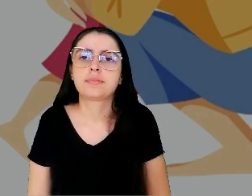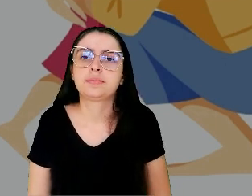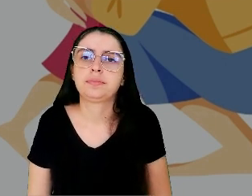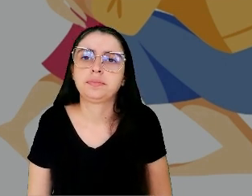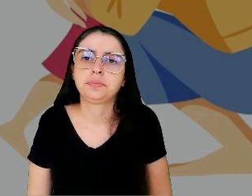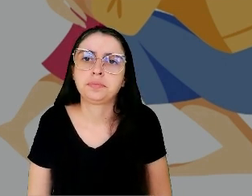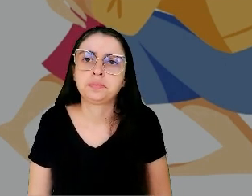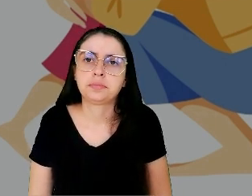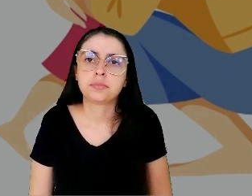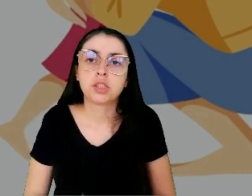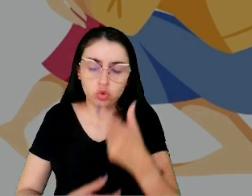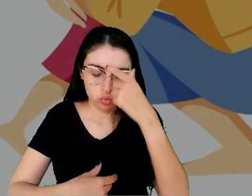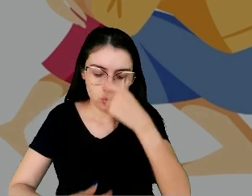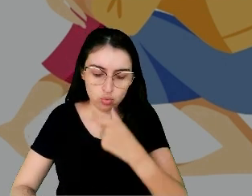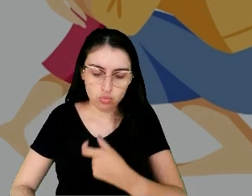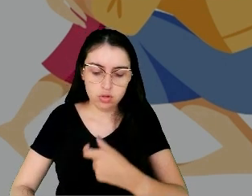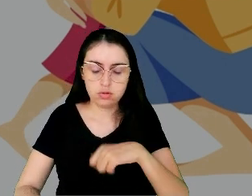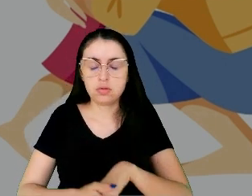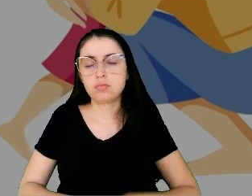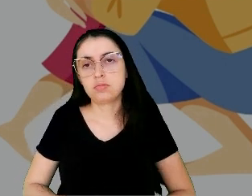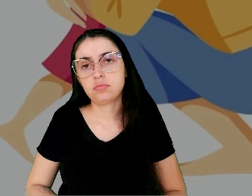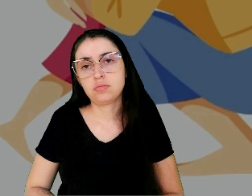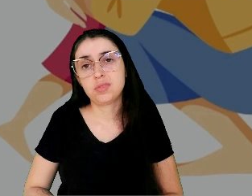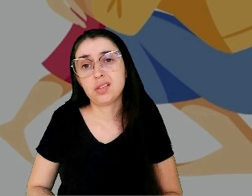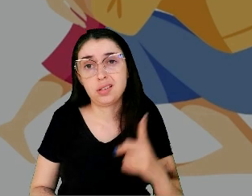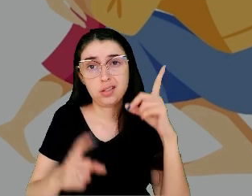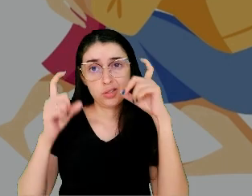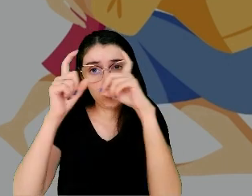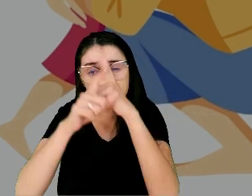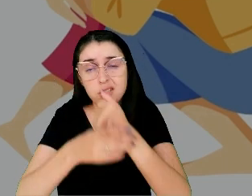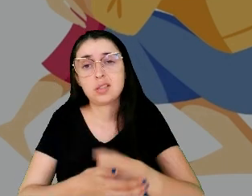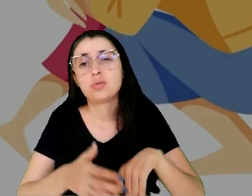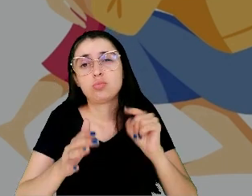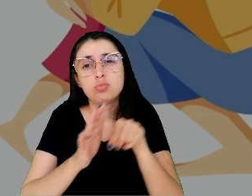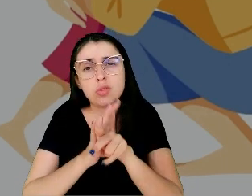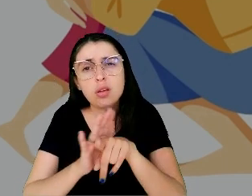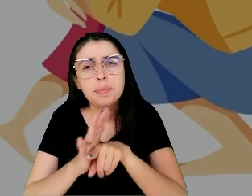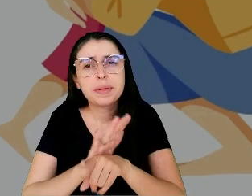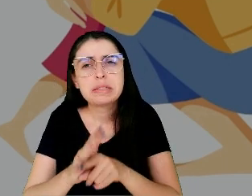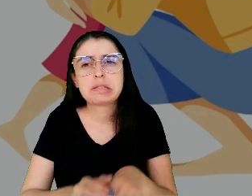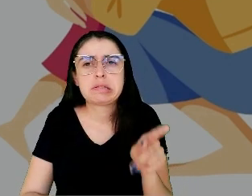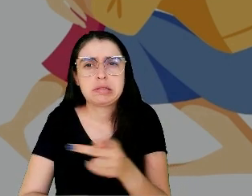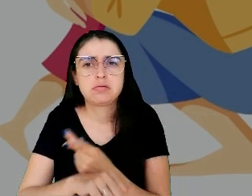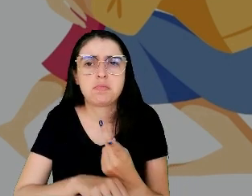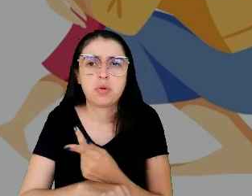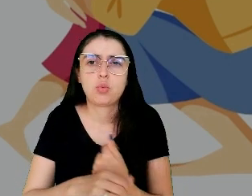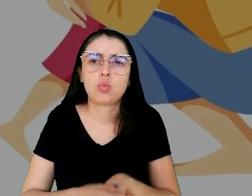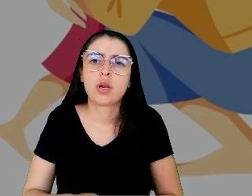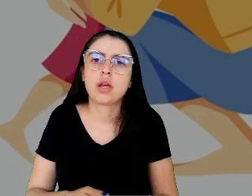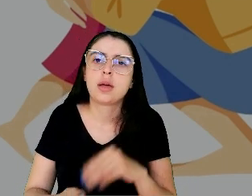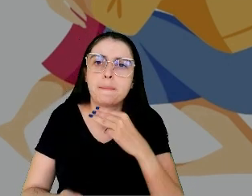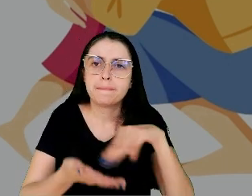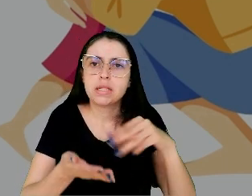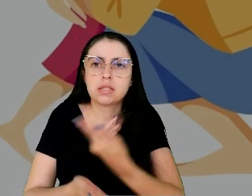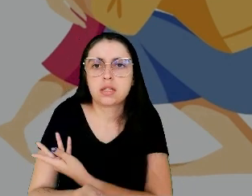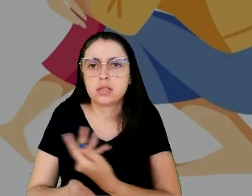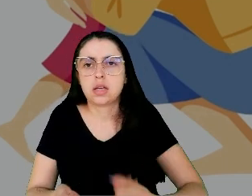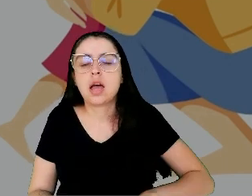nosso organismo. É muito difícil o acesso a esses estudos no Ministério da Saúde, na